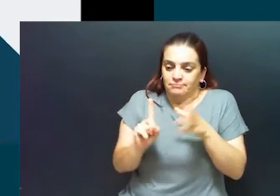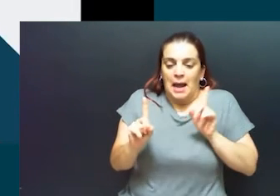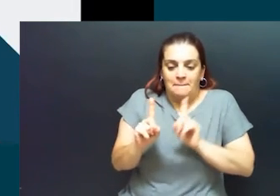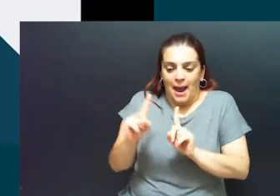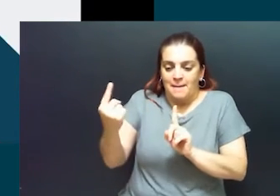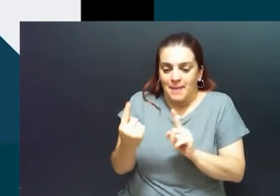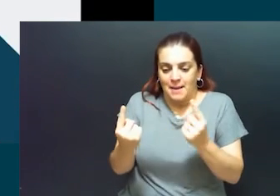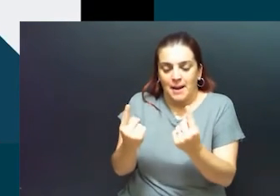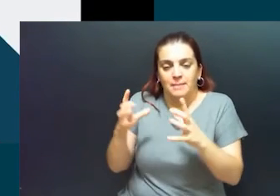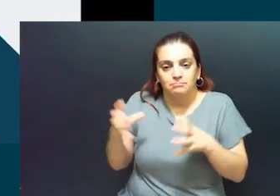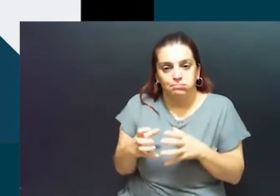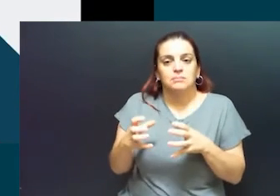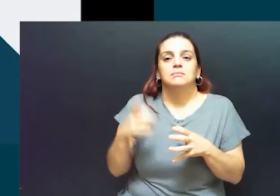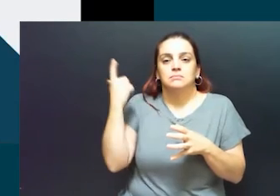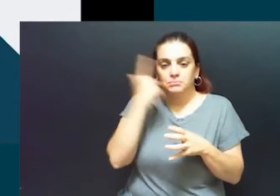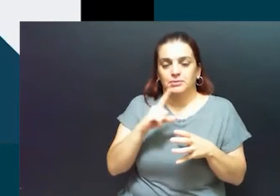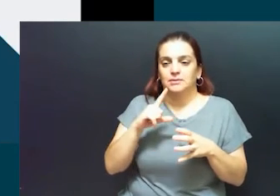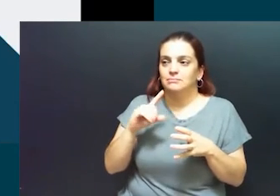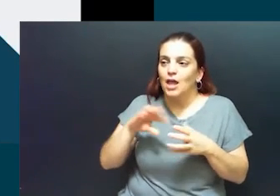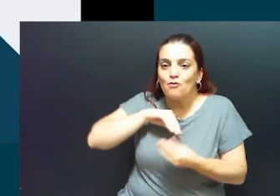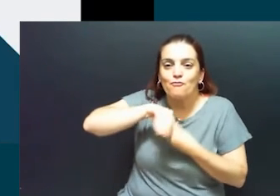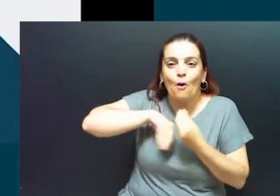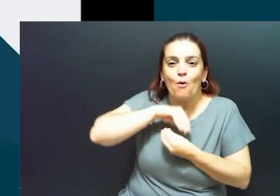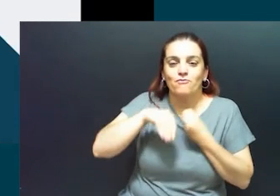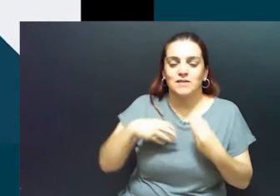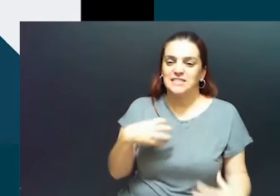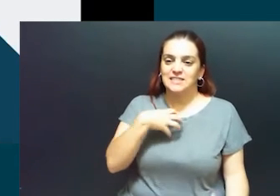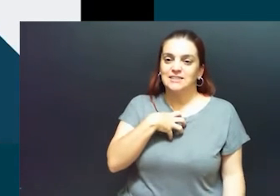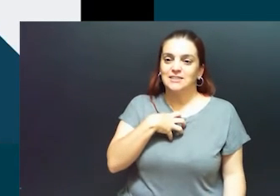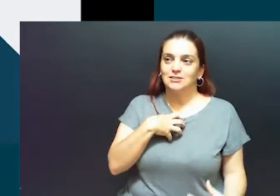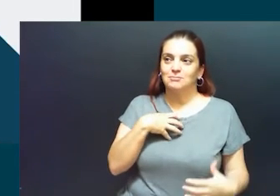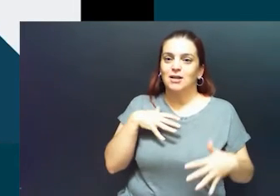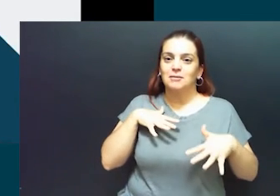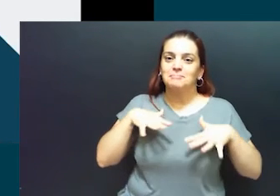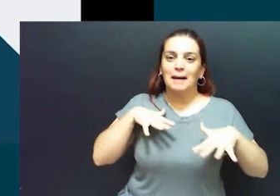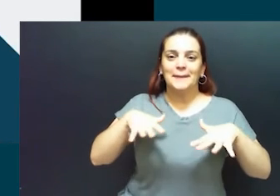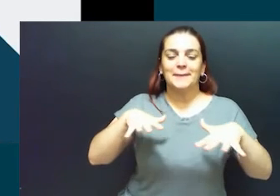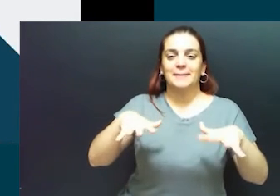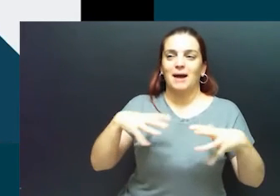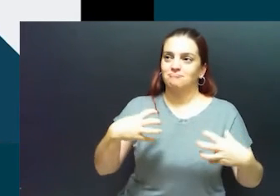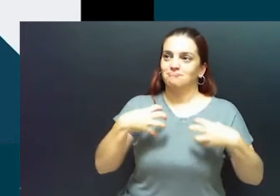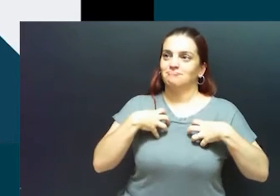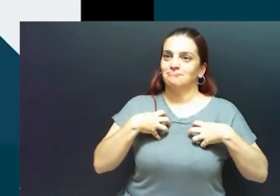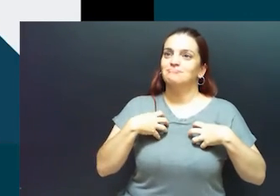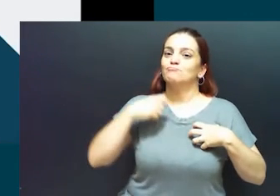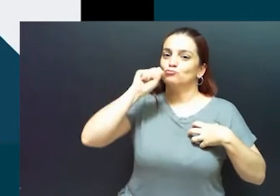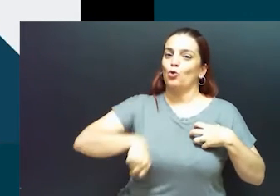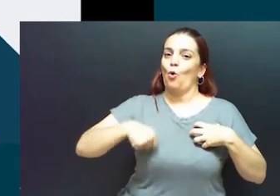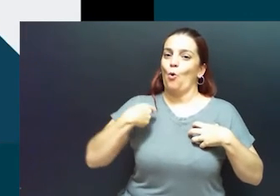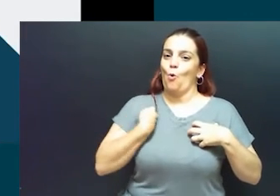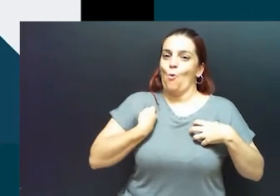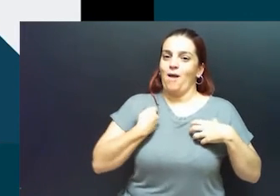Você já tem um guide, envolva seu time, vai ter um sentimento de engajamento e pertencimento muito maior para todas as pessoas que vão